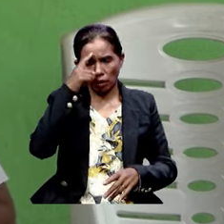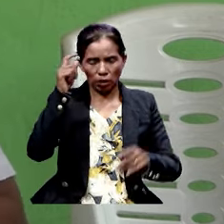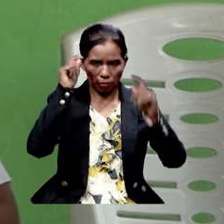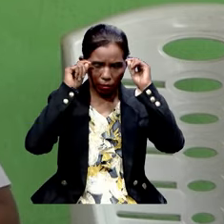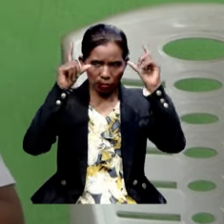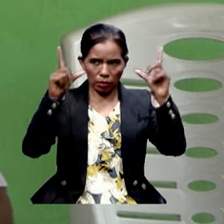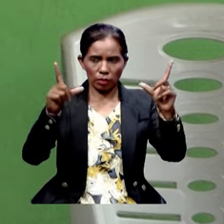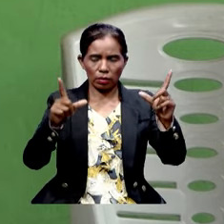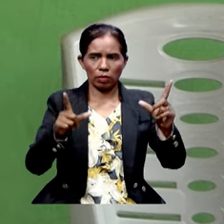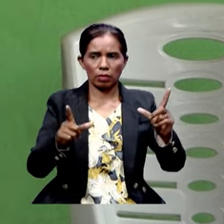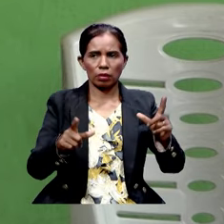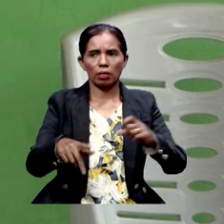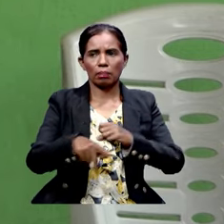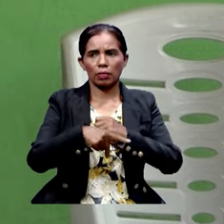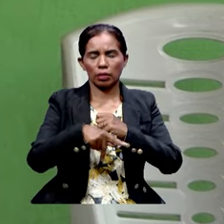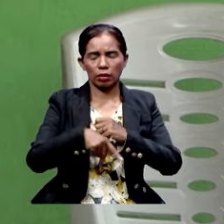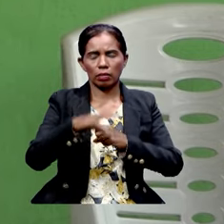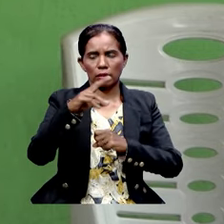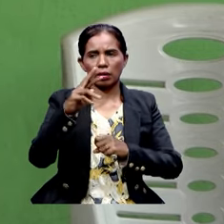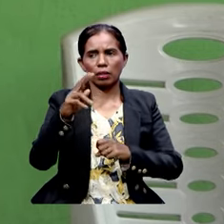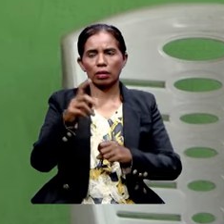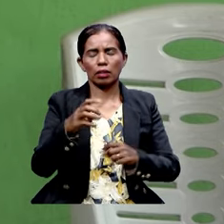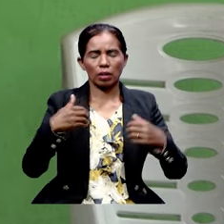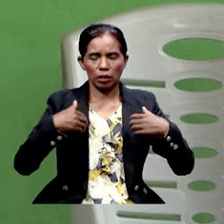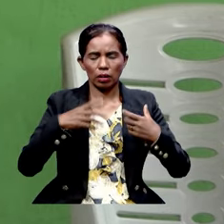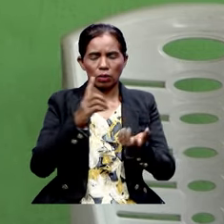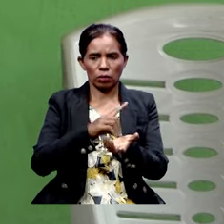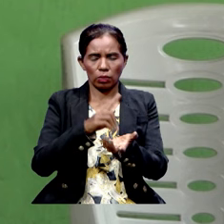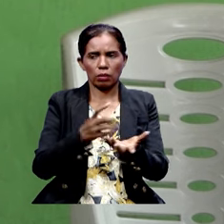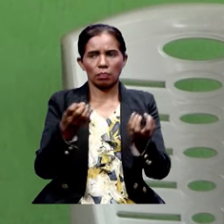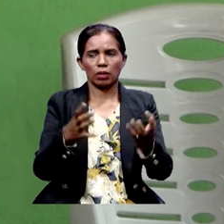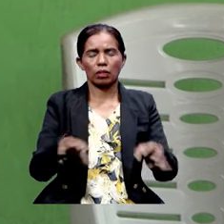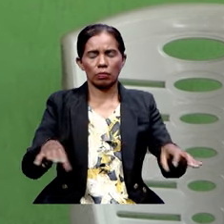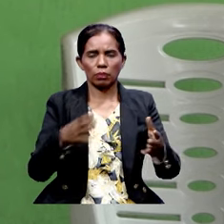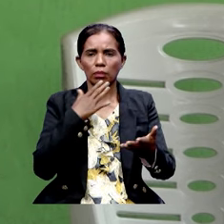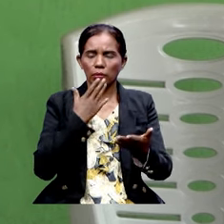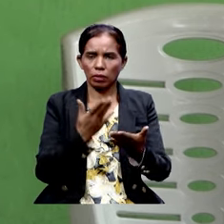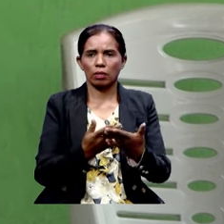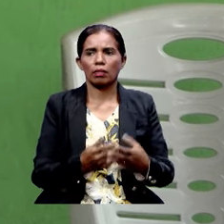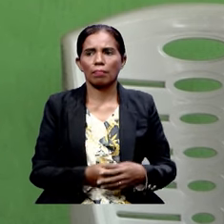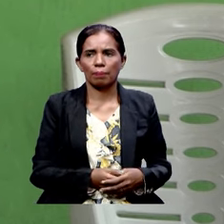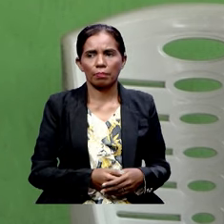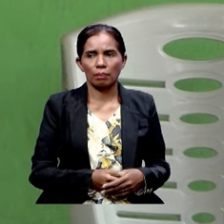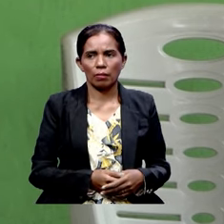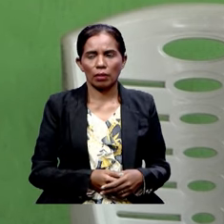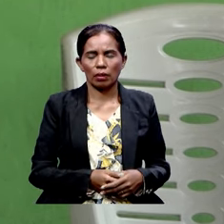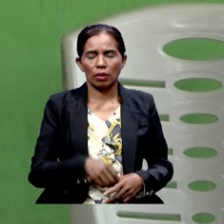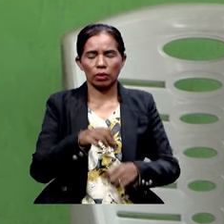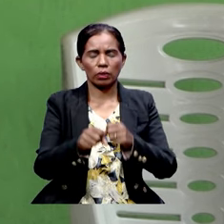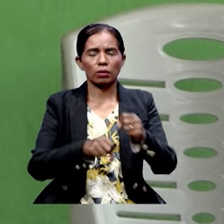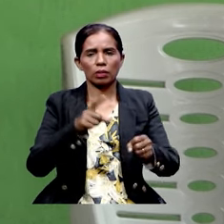ne próprio partido CNR tem na lara ia médicos bara profissional nebe ia